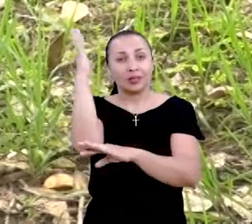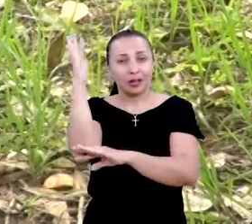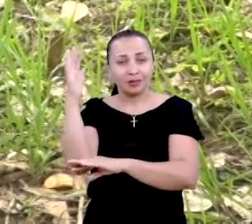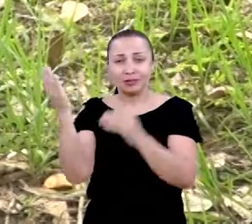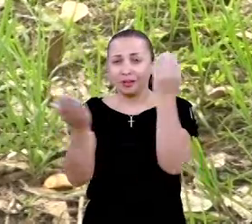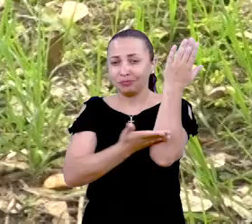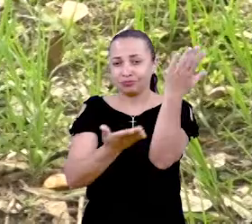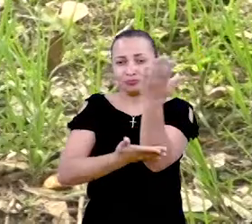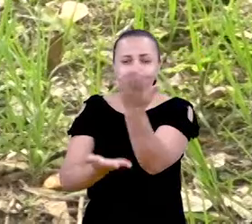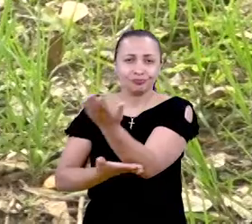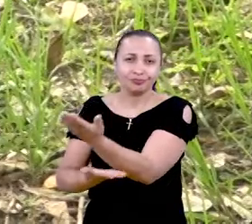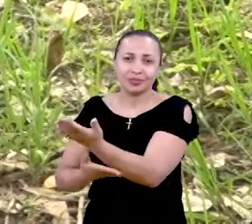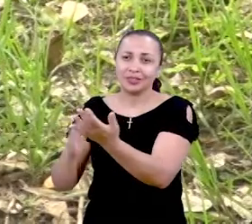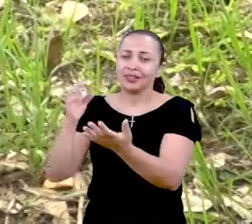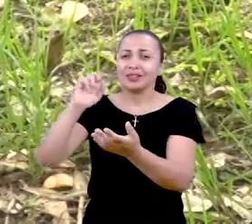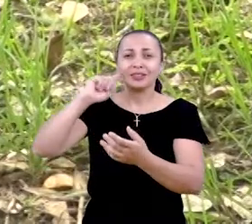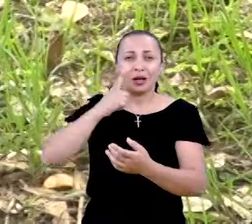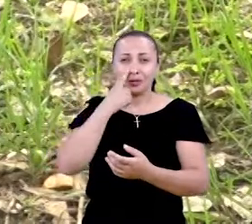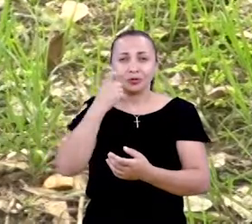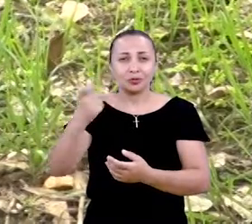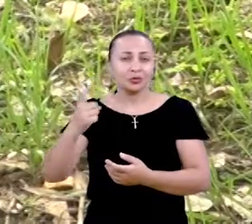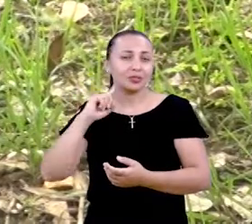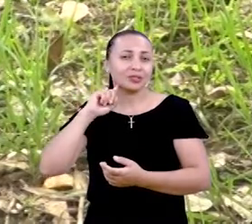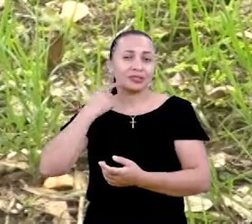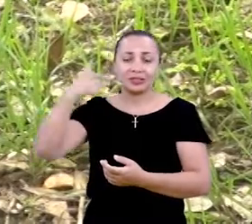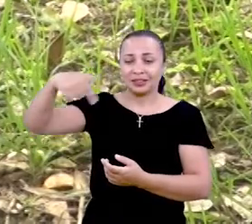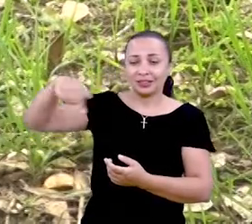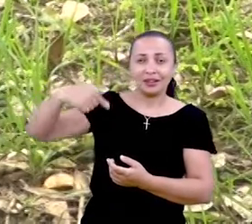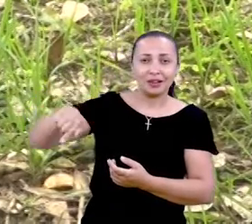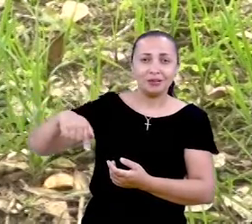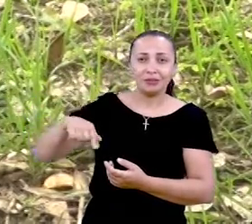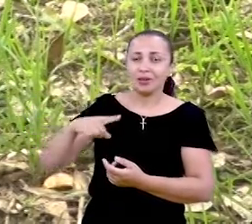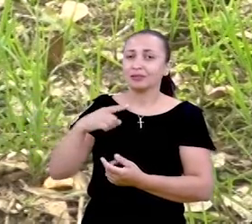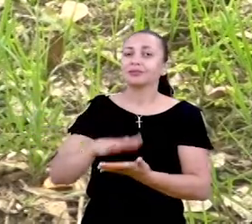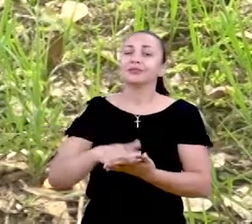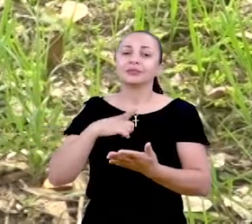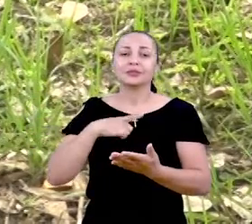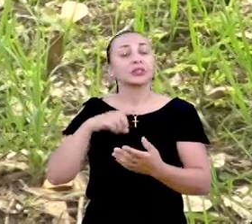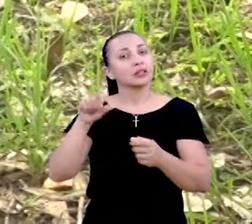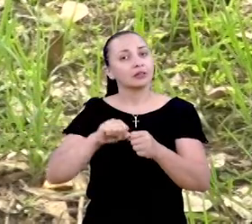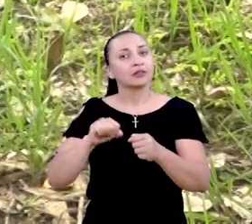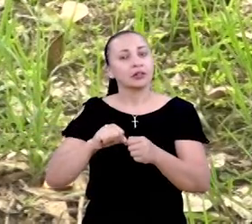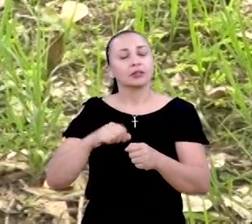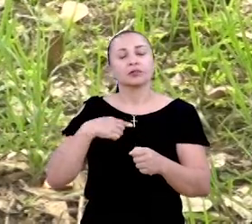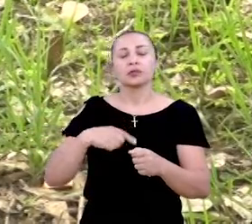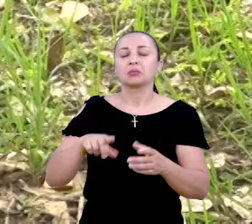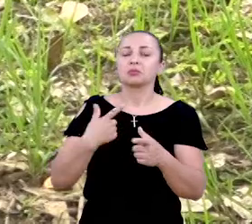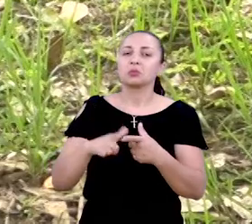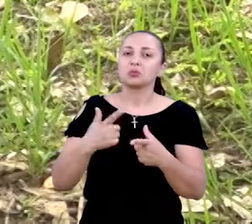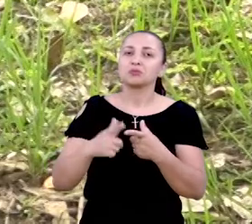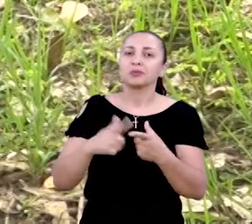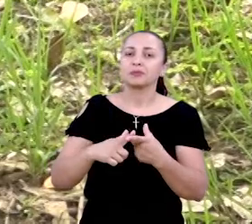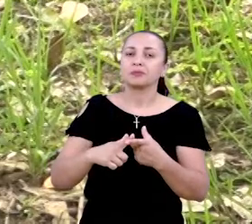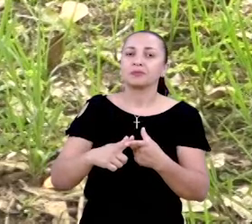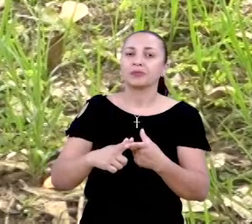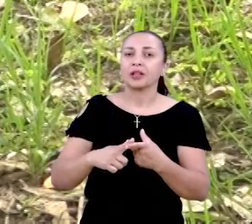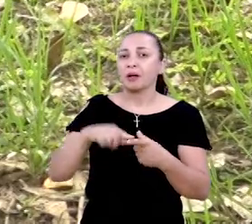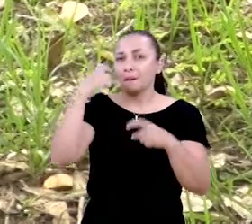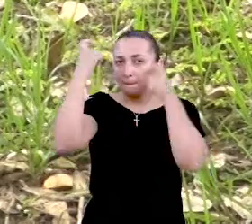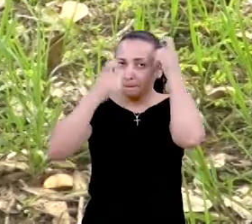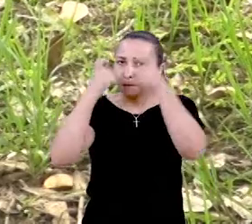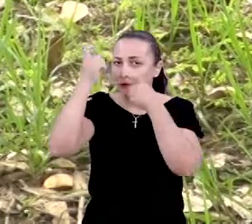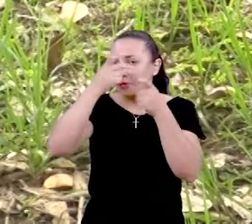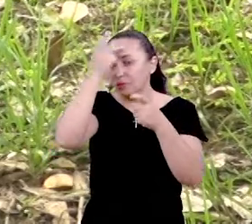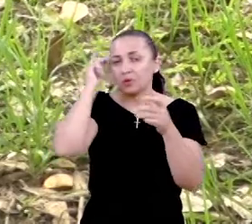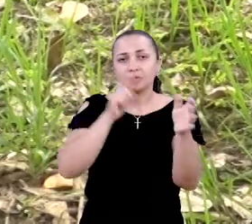da degradação e da contaminação por produtos químicos têm comprometido a existência desses ecossistemas, situação que